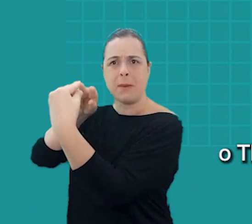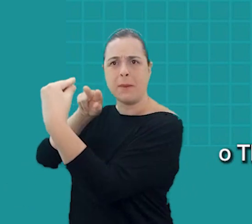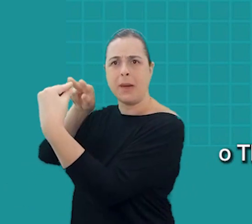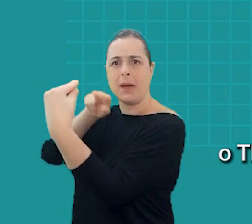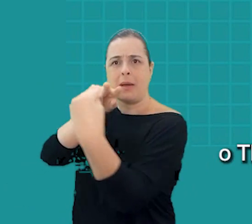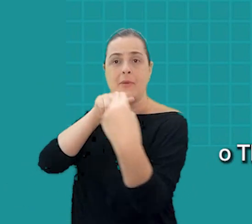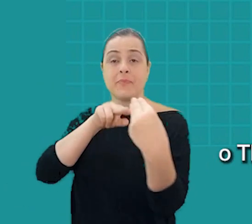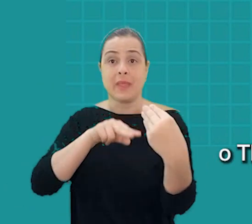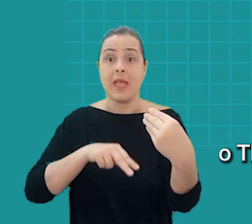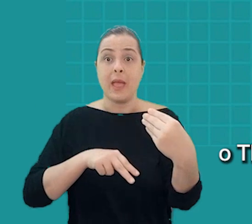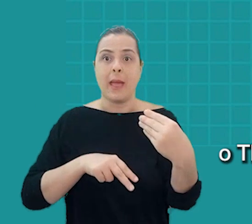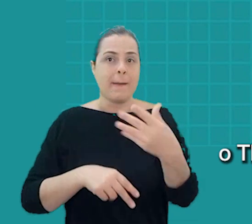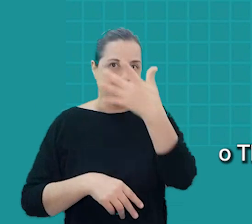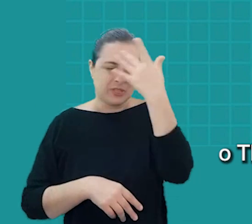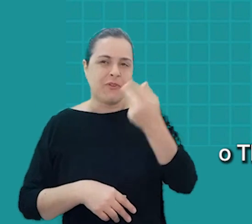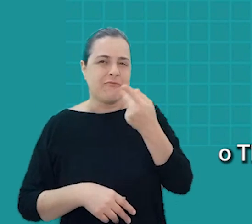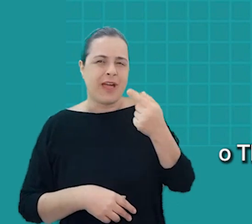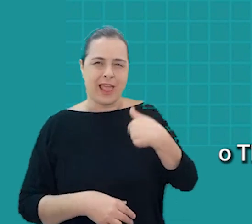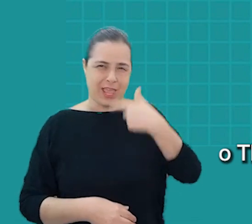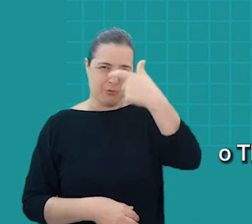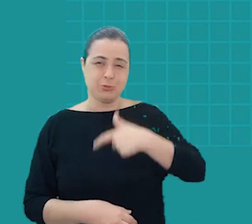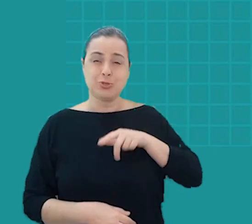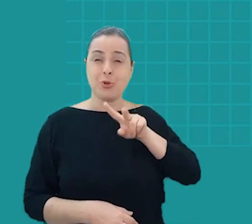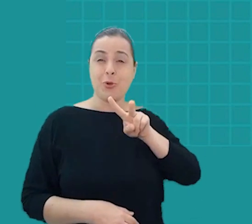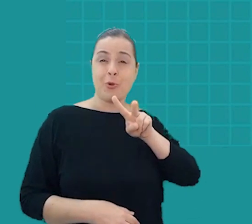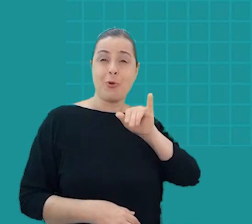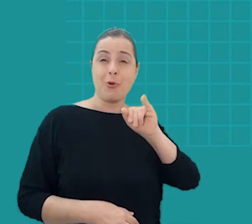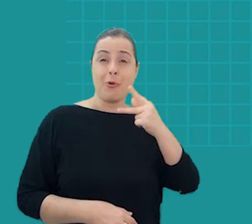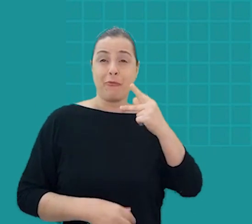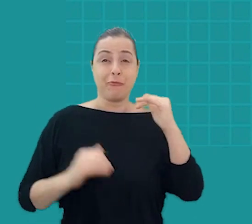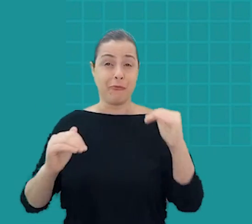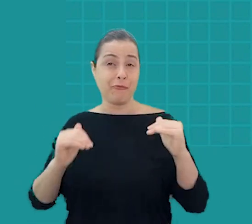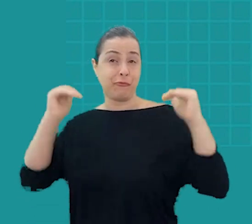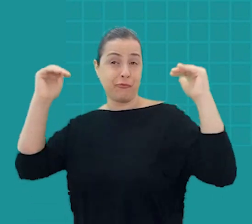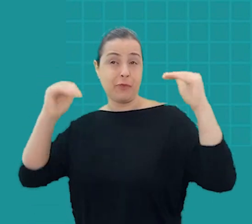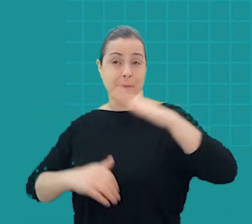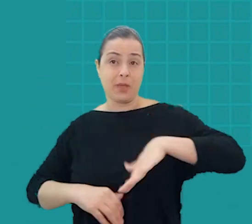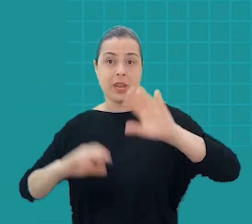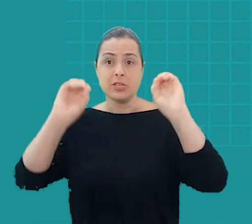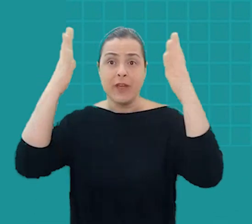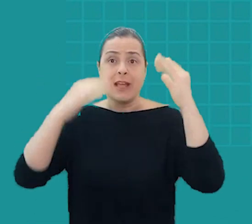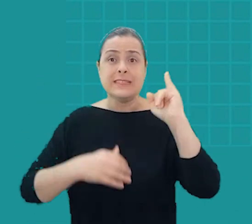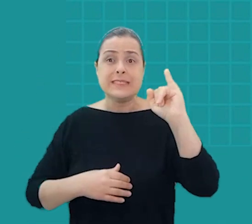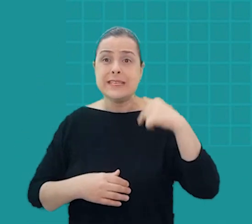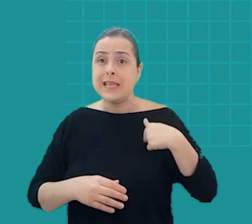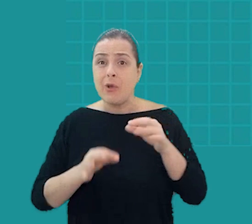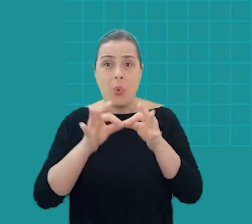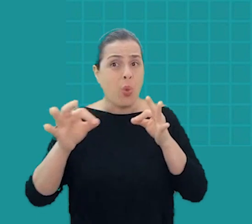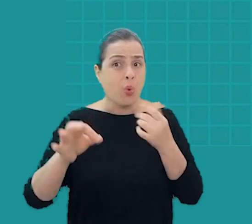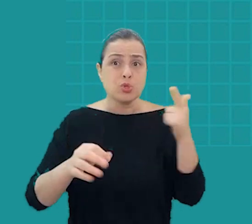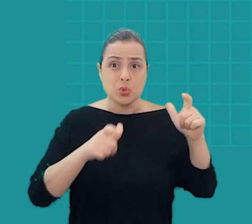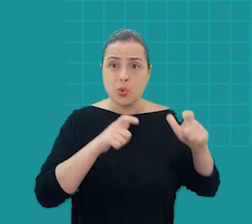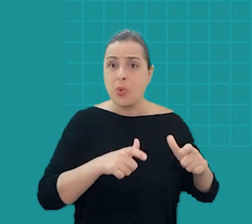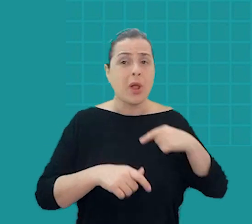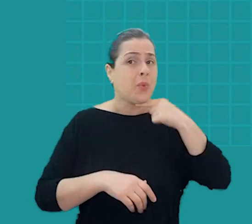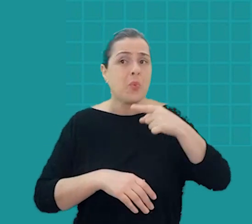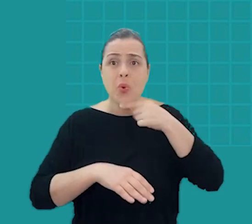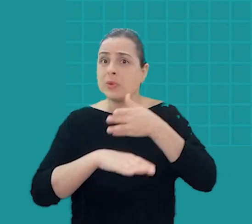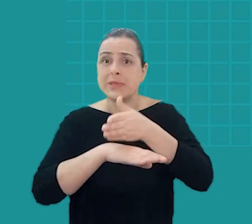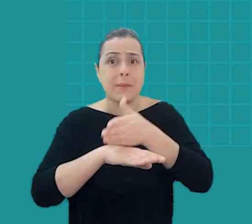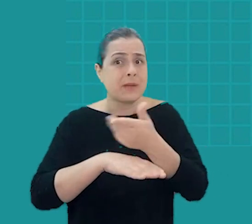VIP de eventos, senta aí. Porque se eu fosse sentar em outra área, eu não conseguiria participar. E a minha